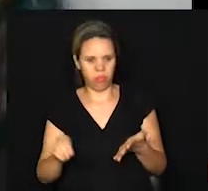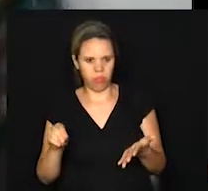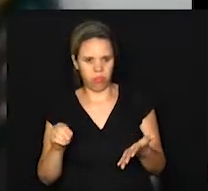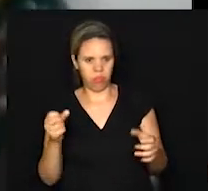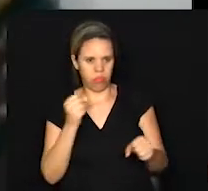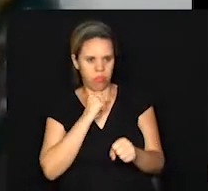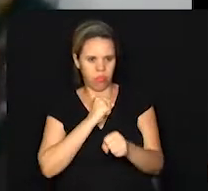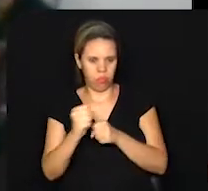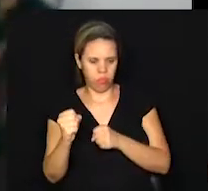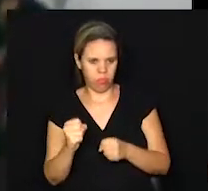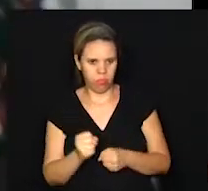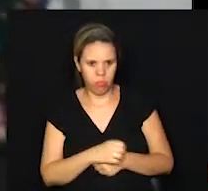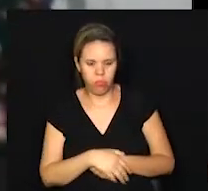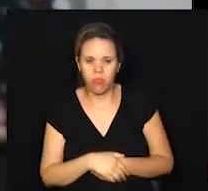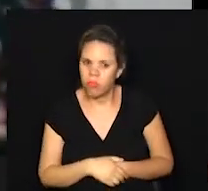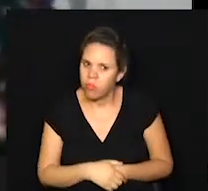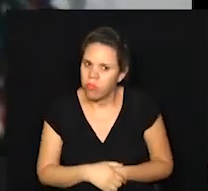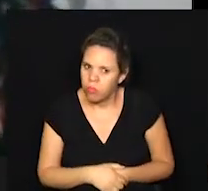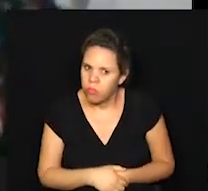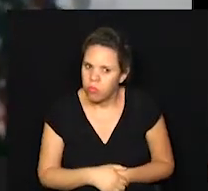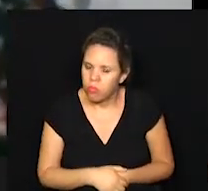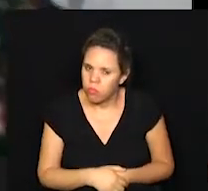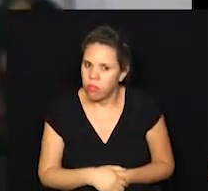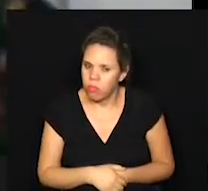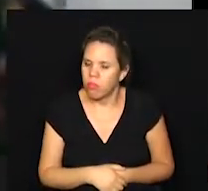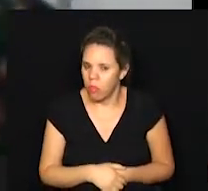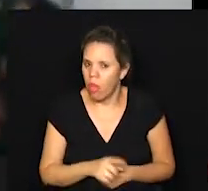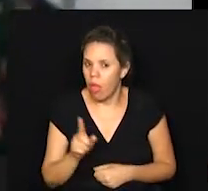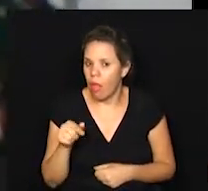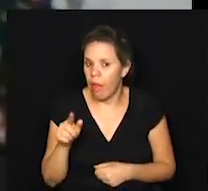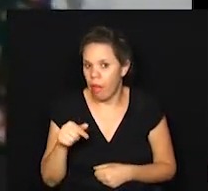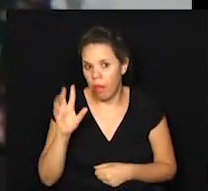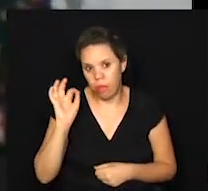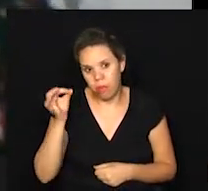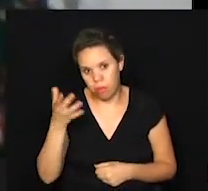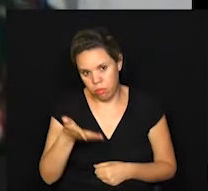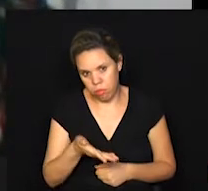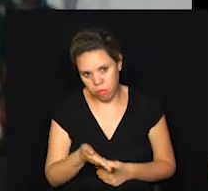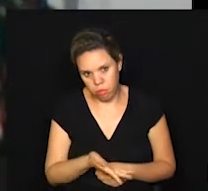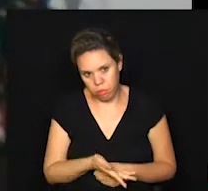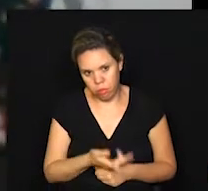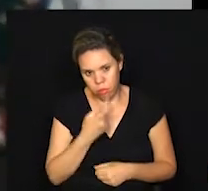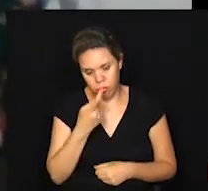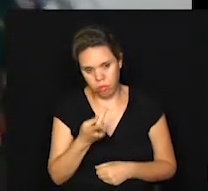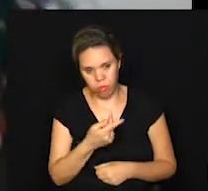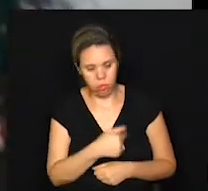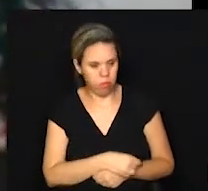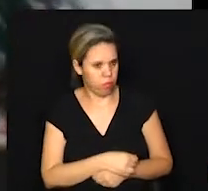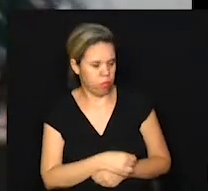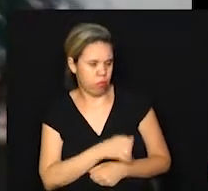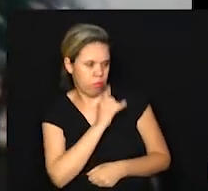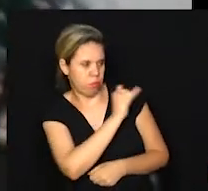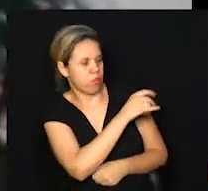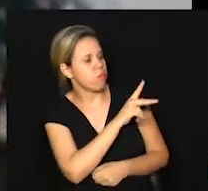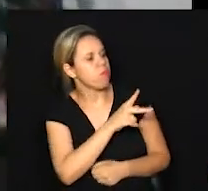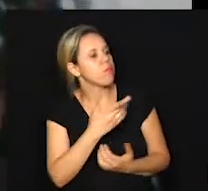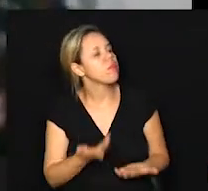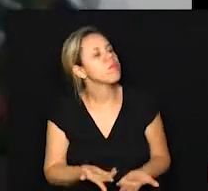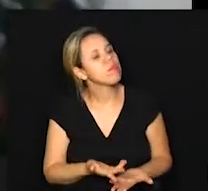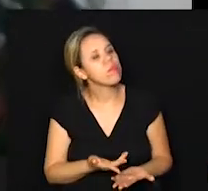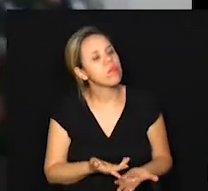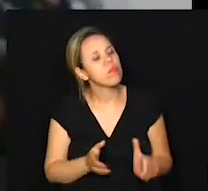é isso? Ele disse: você entendeu muito bem. Eu disse para ele: professor, na situação